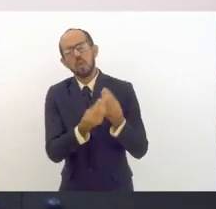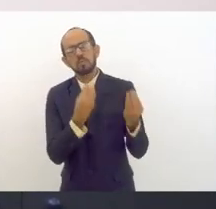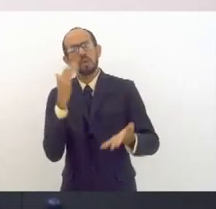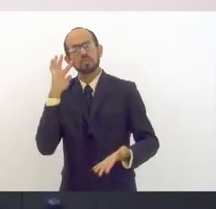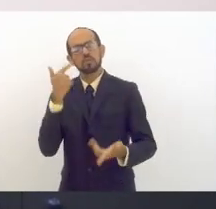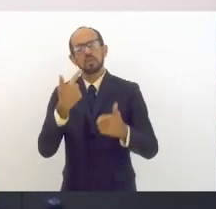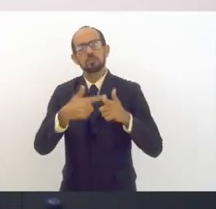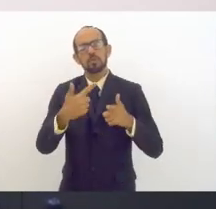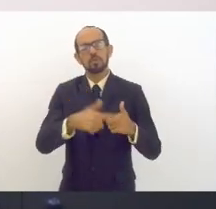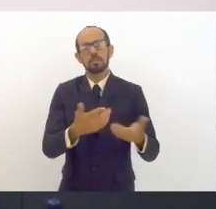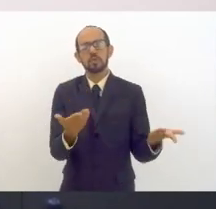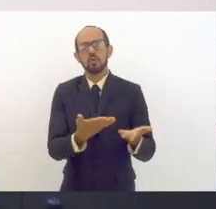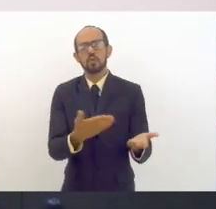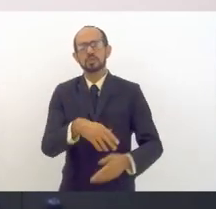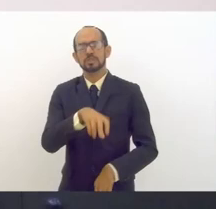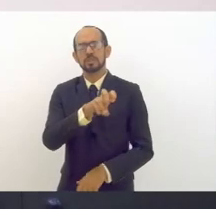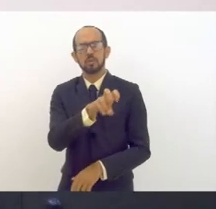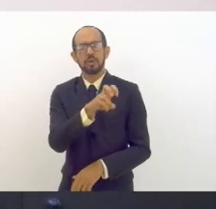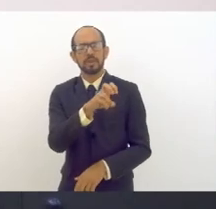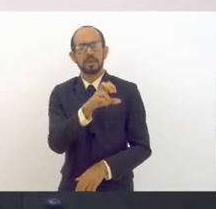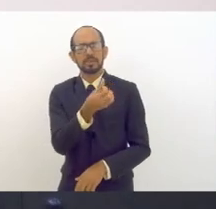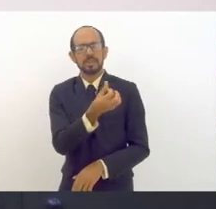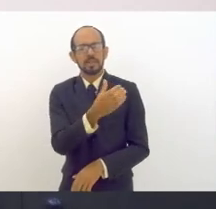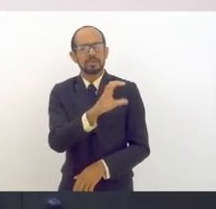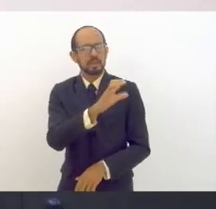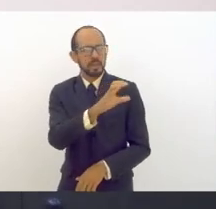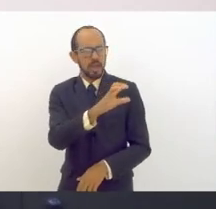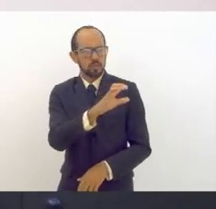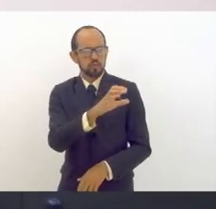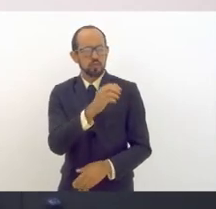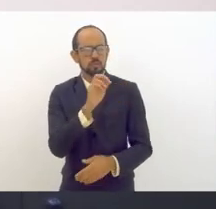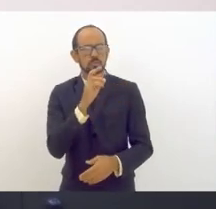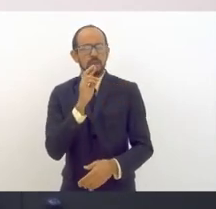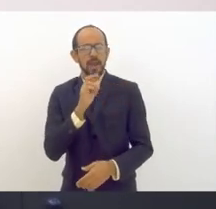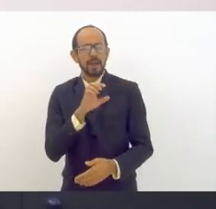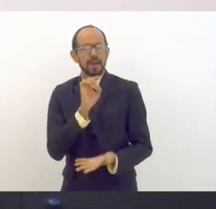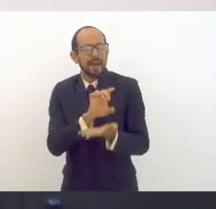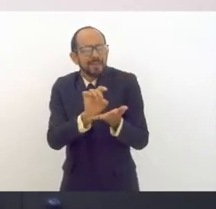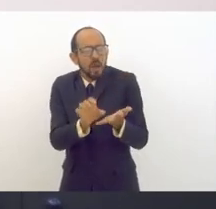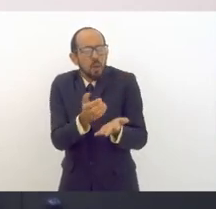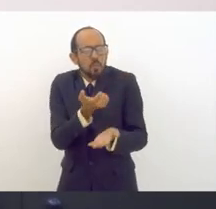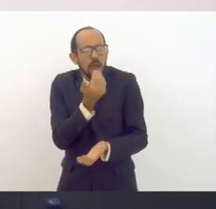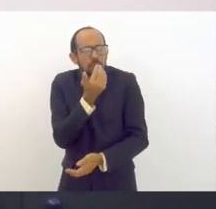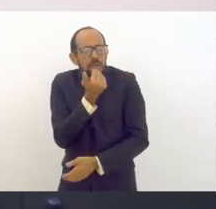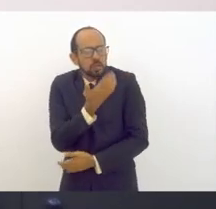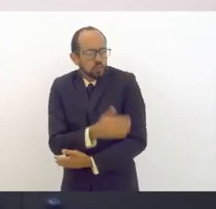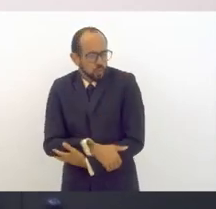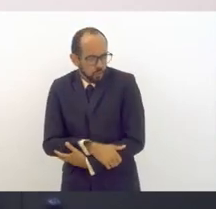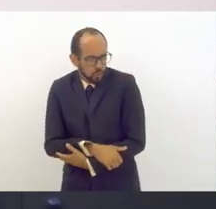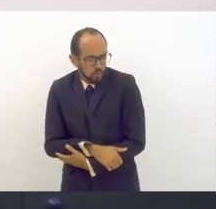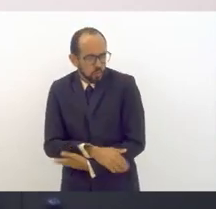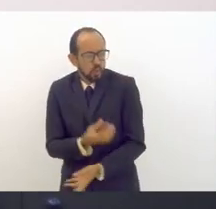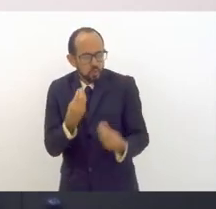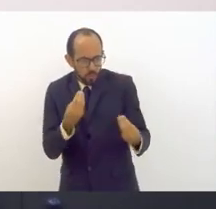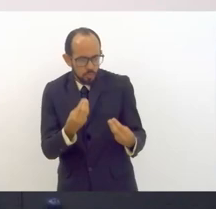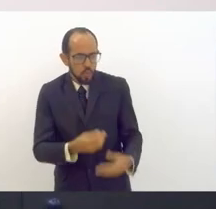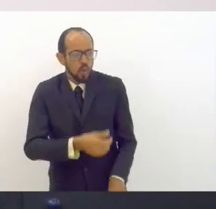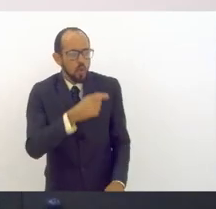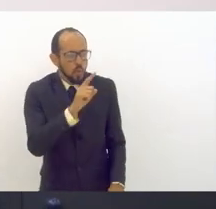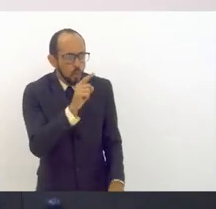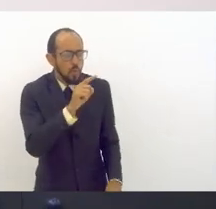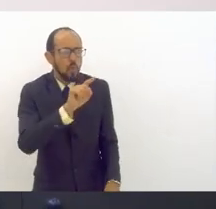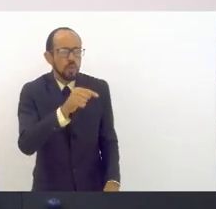hoje, 56 centavos por refeição, porque se são duas refeições, e se por dia representa R$1,12,